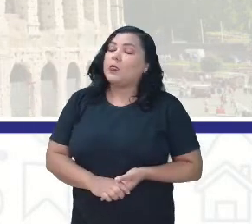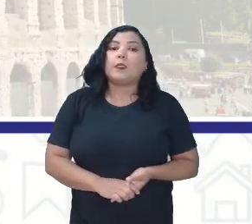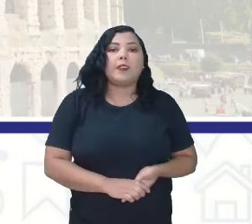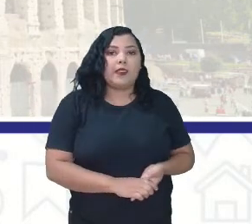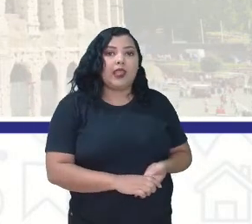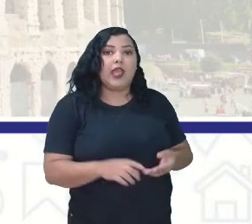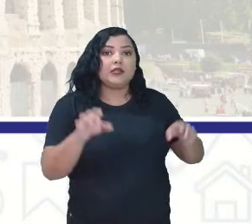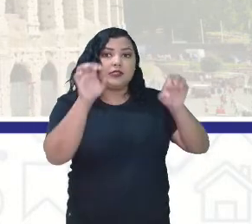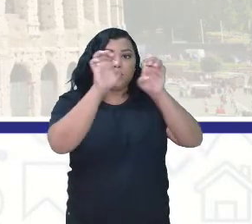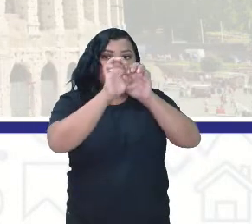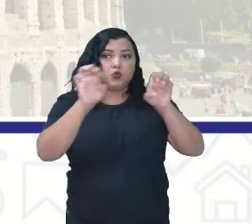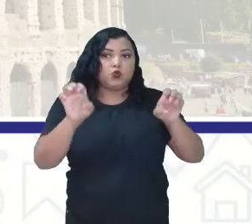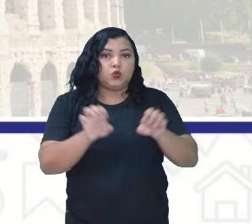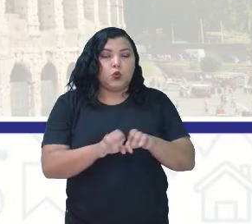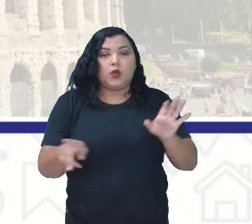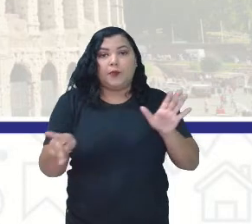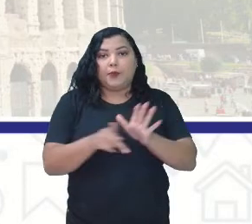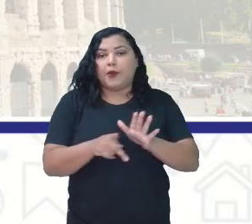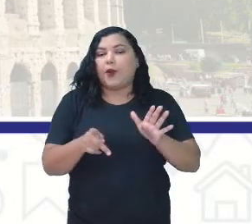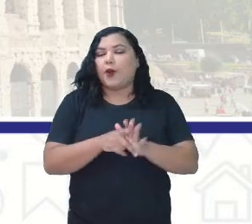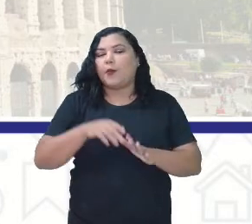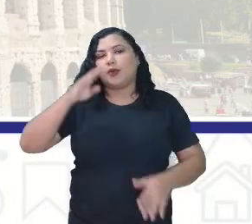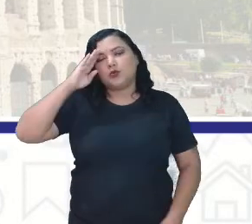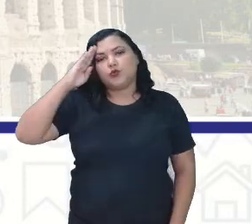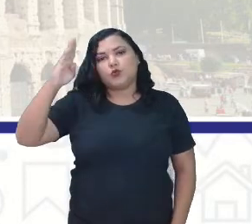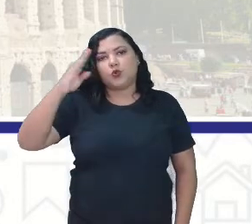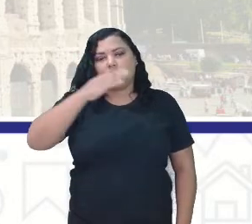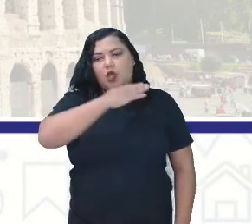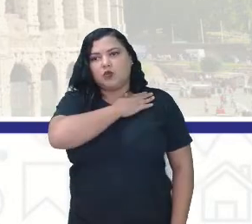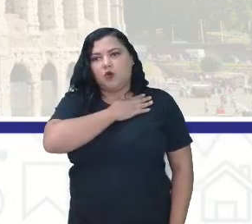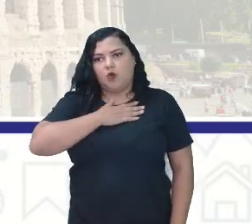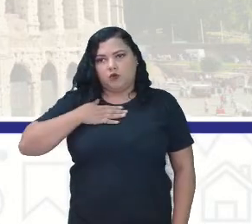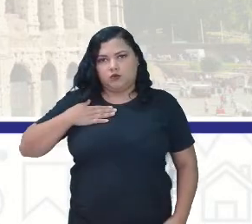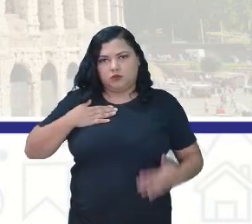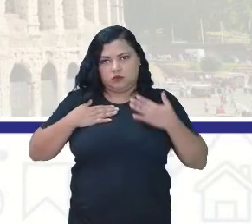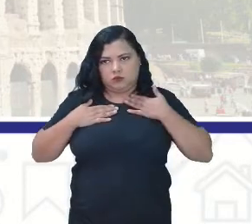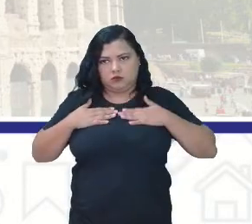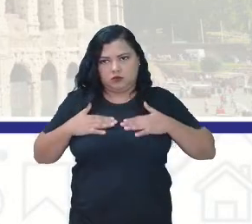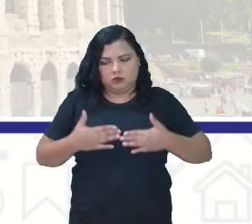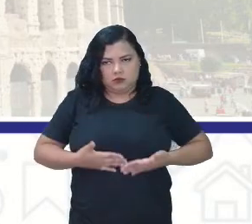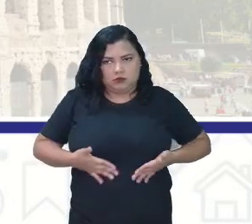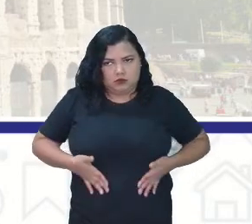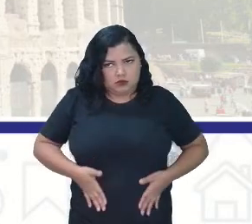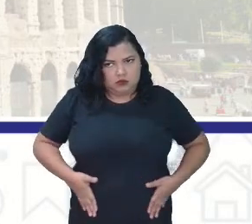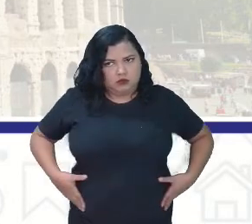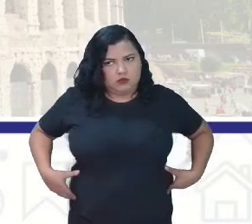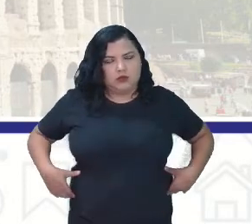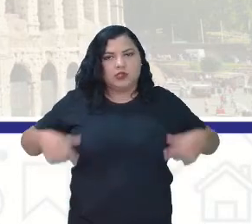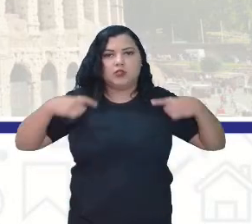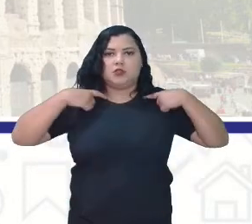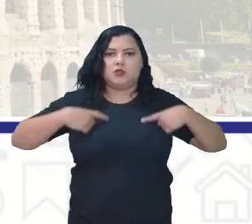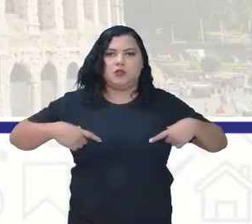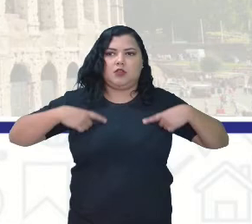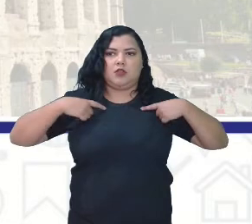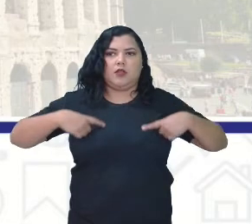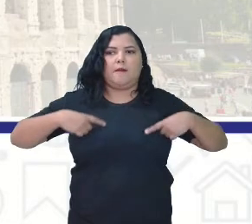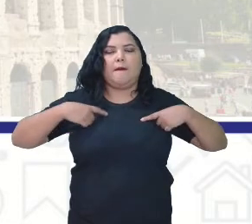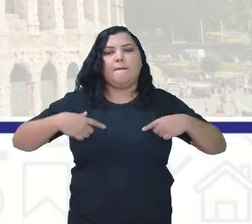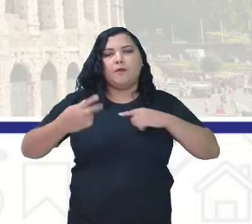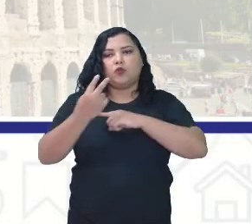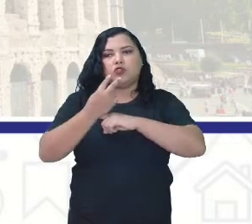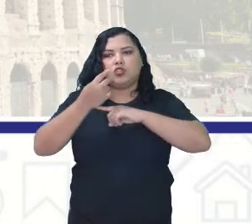né? Era a vestimenta, né, que os soldados romanos utilizavam. Eles utilizavam armadura, né,